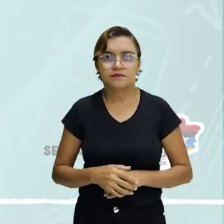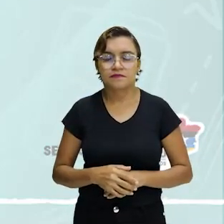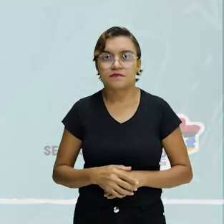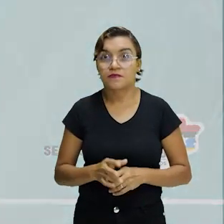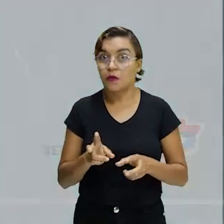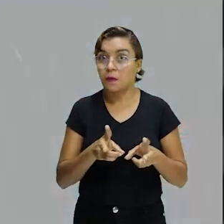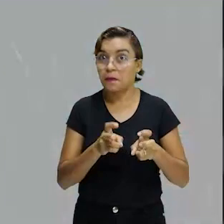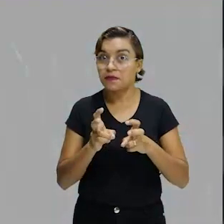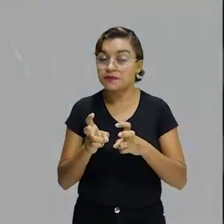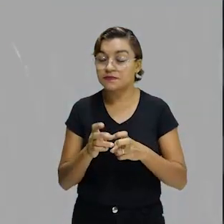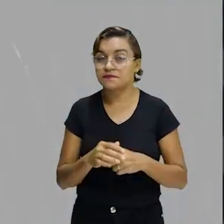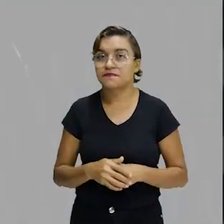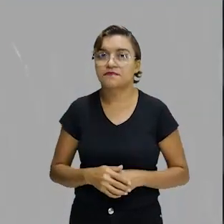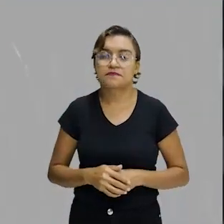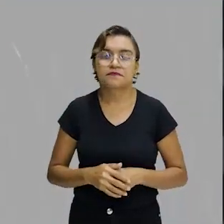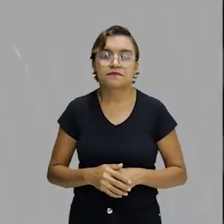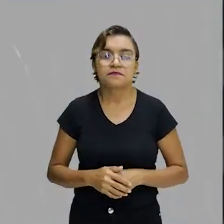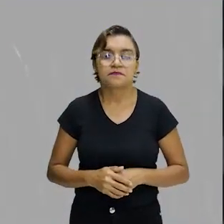Veja só.